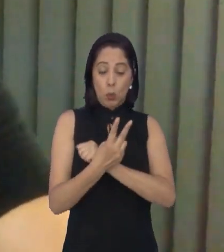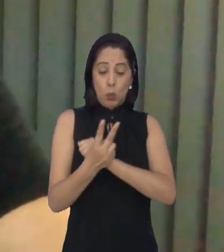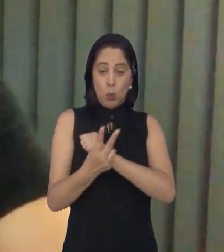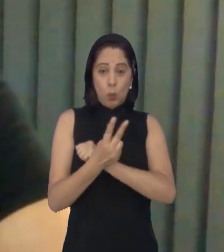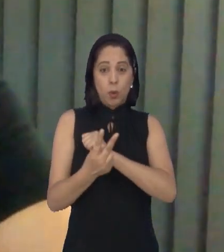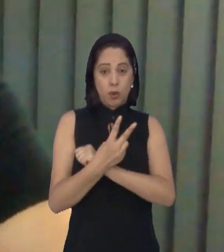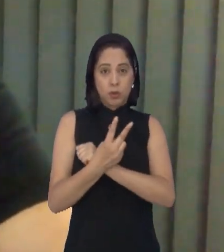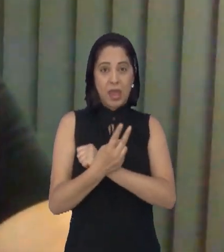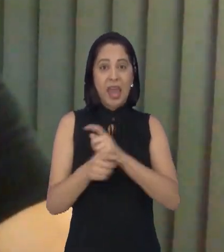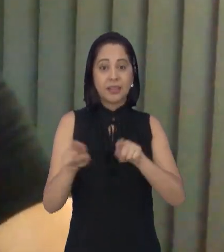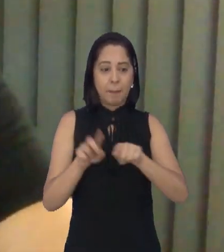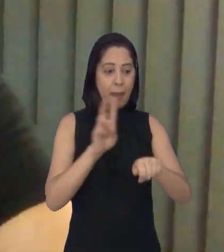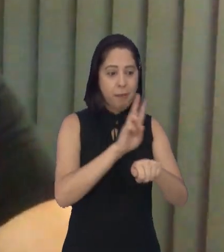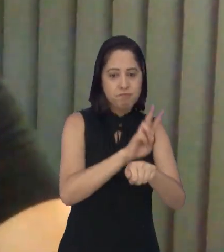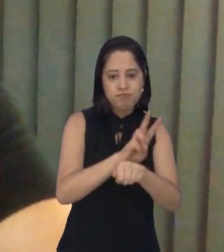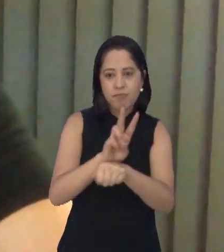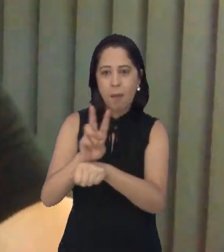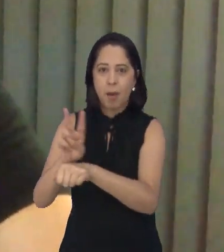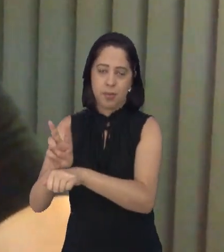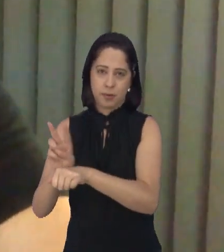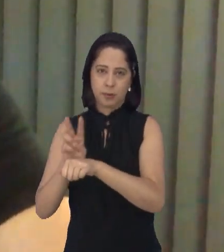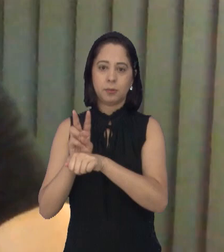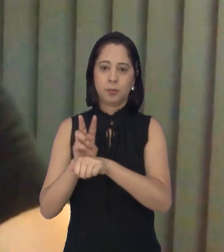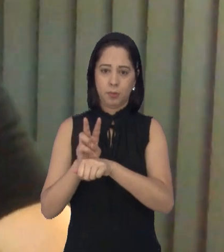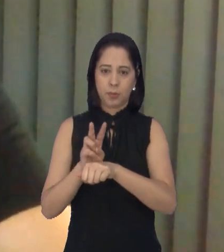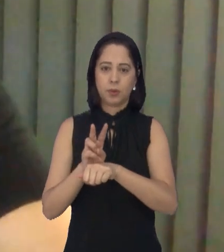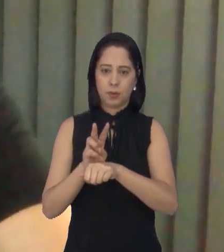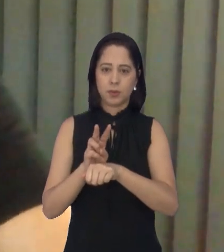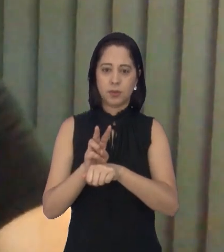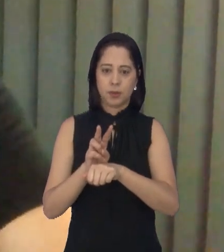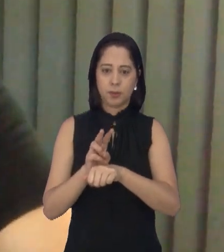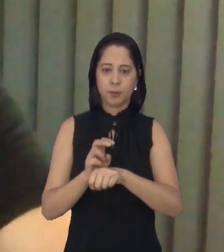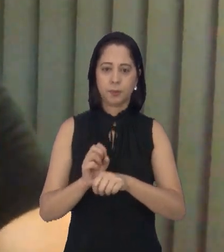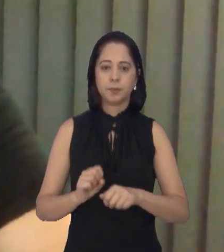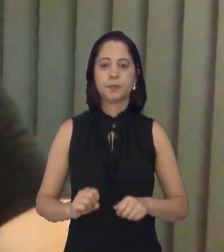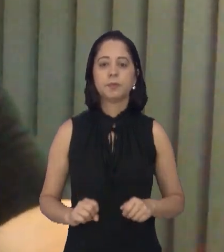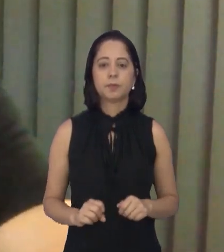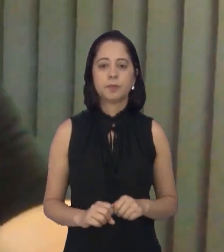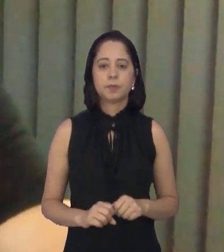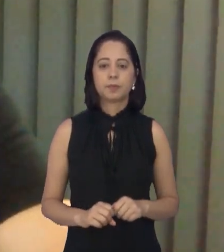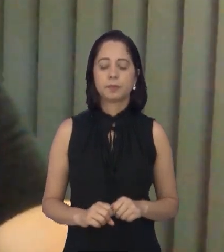e proteger quem cruza o caminho, o nosso caminho?